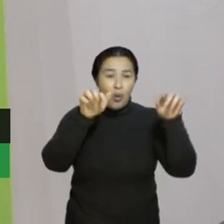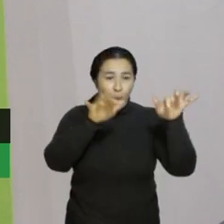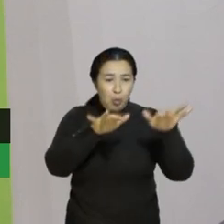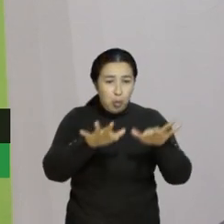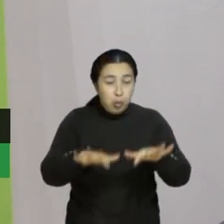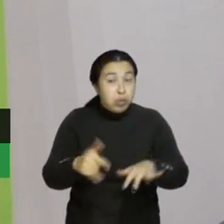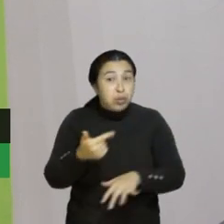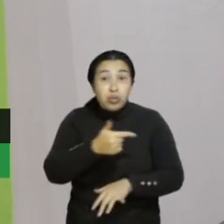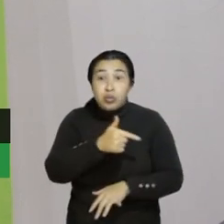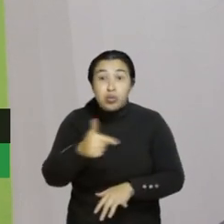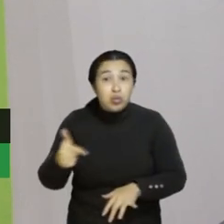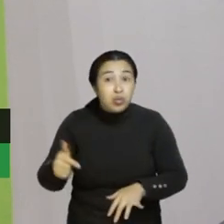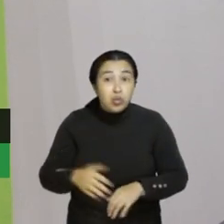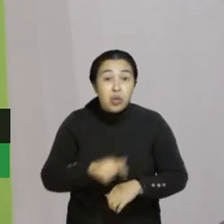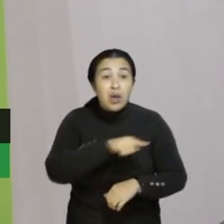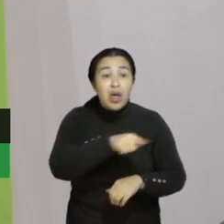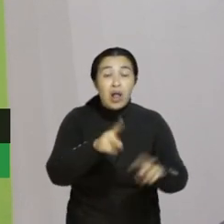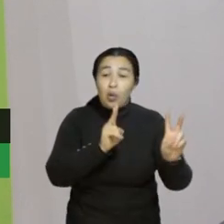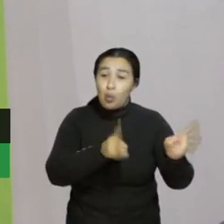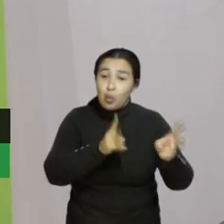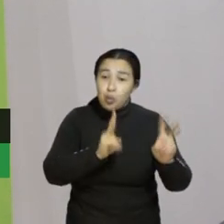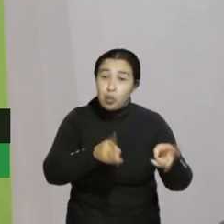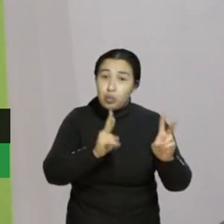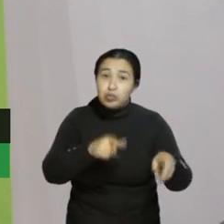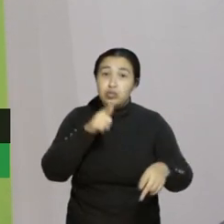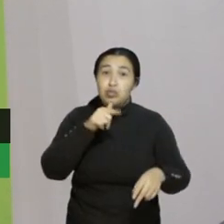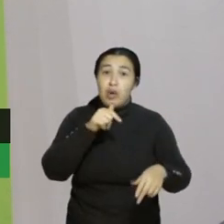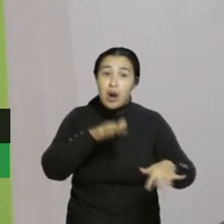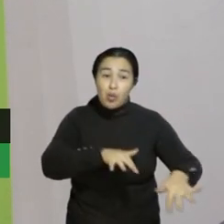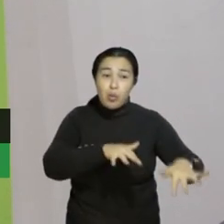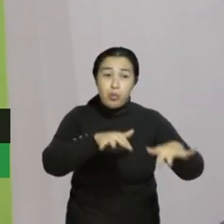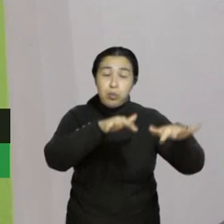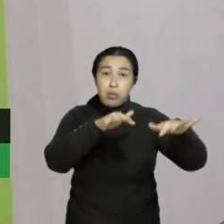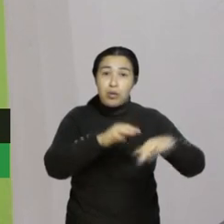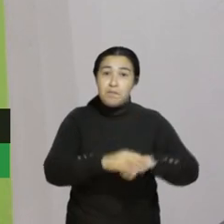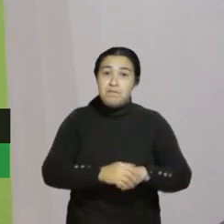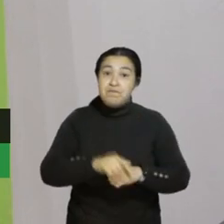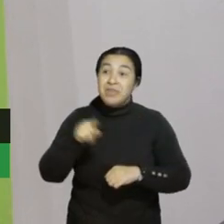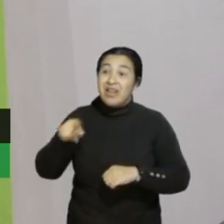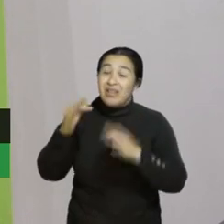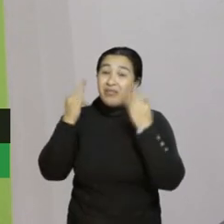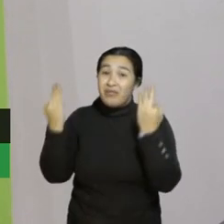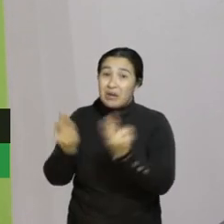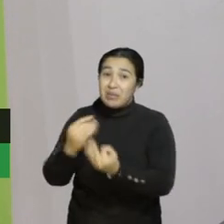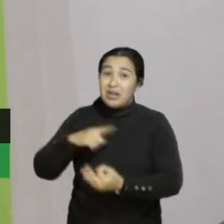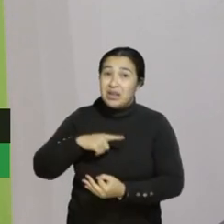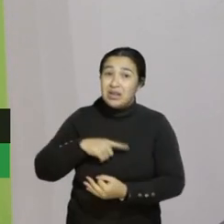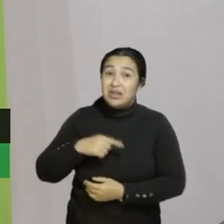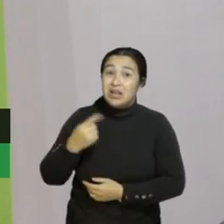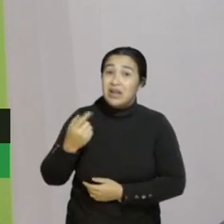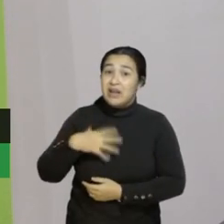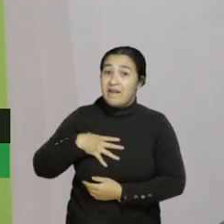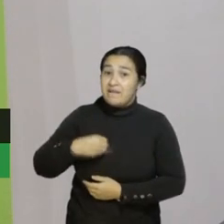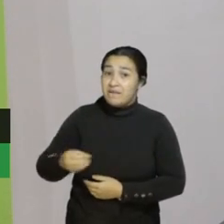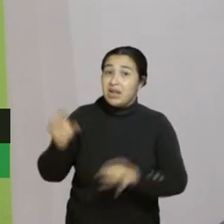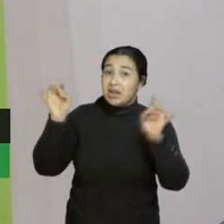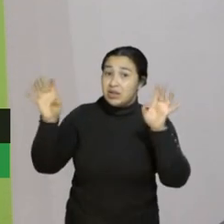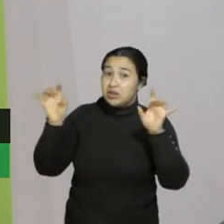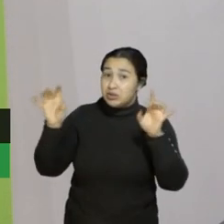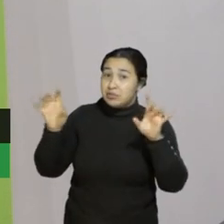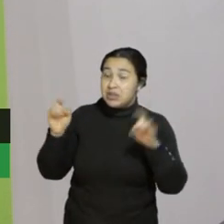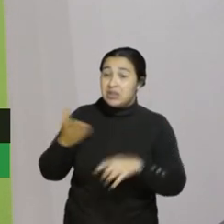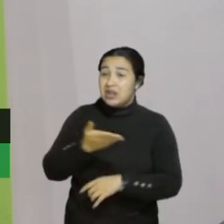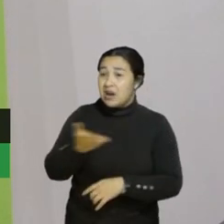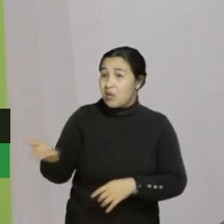barco, deputado Carlos, na cidade de Triunfo, com uma menina especial que ela não pode ir para o abrigo porque a criança não suporta o